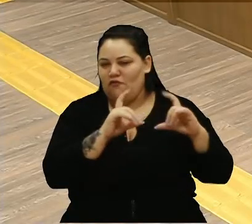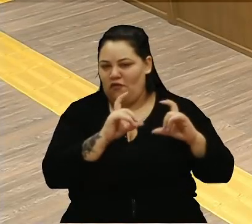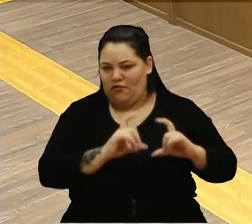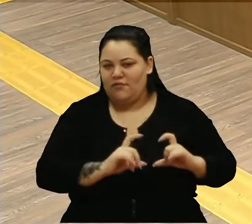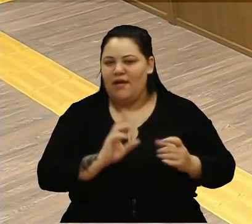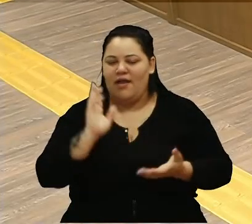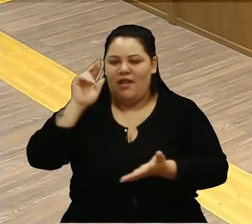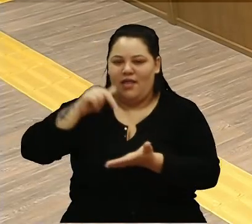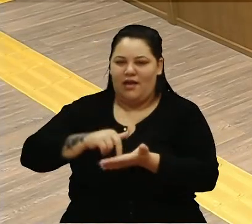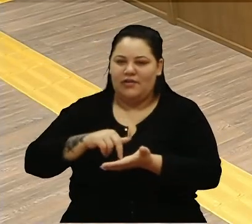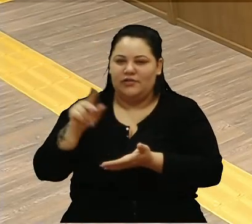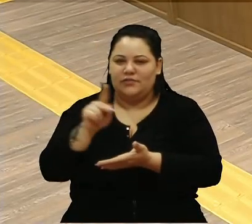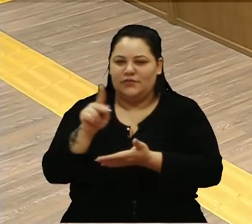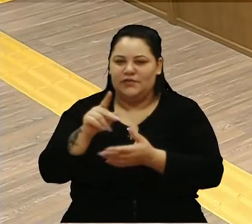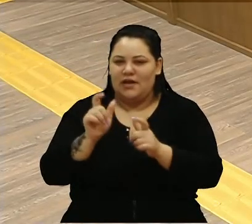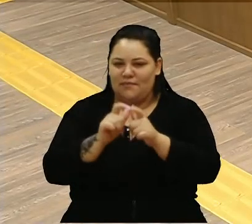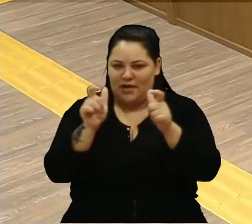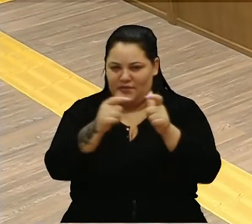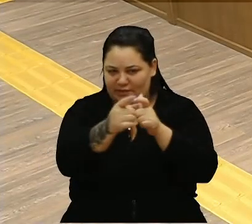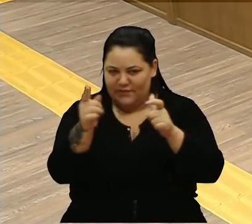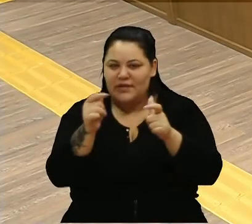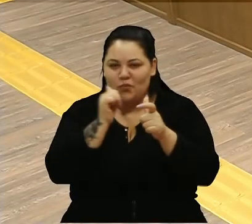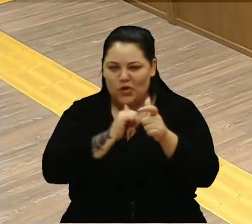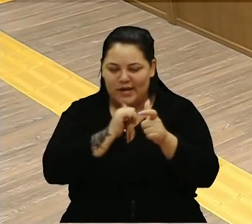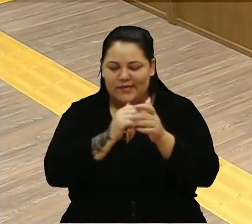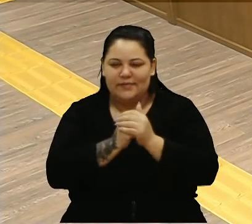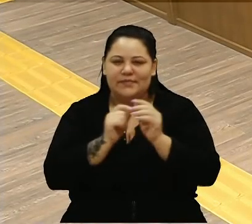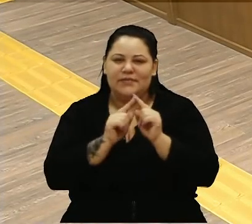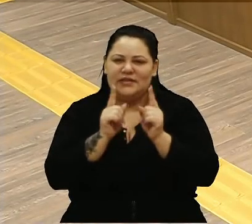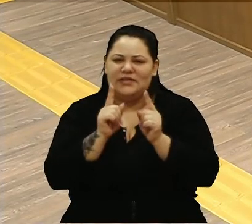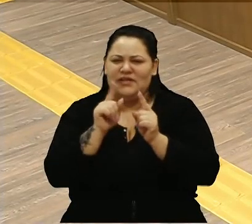especialmente das professoras, a maioria são mulheres, e eu acho que é bem